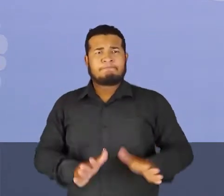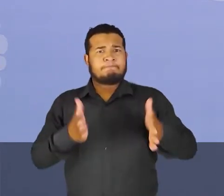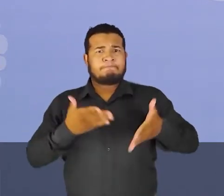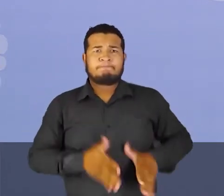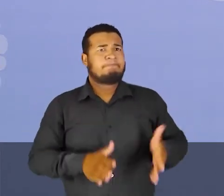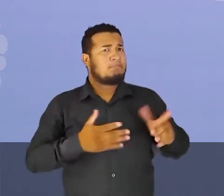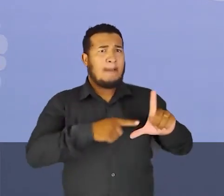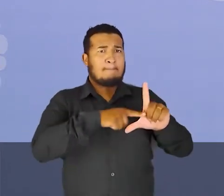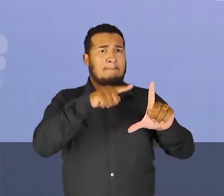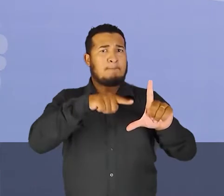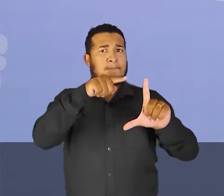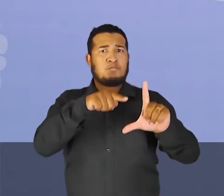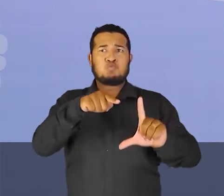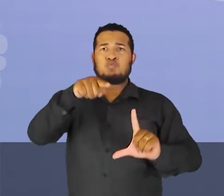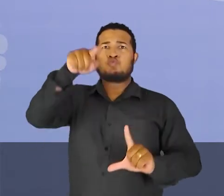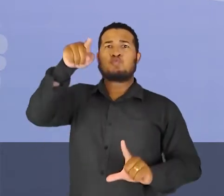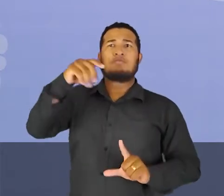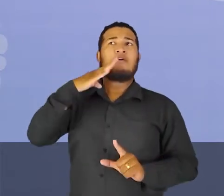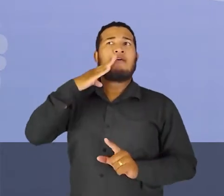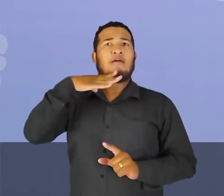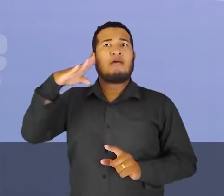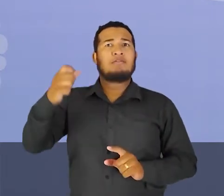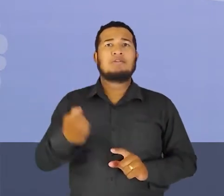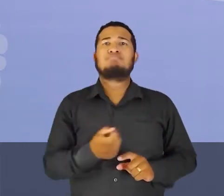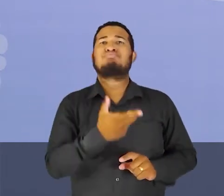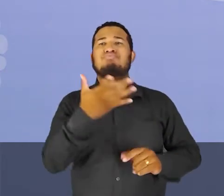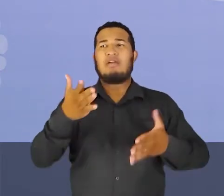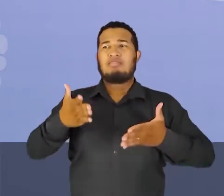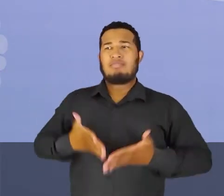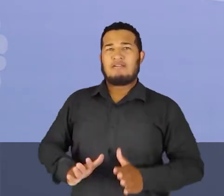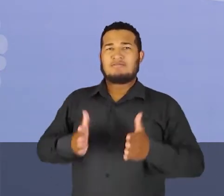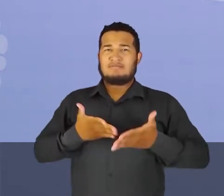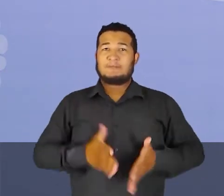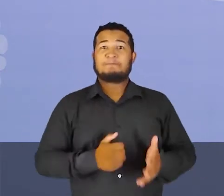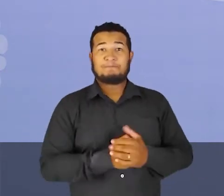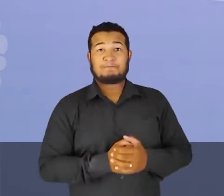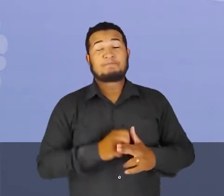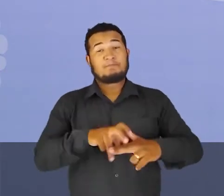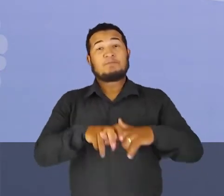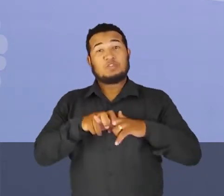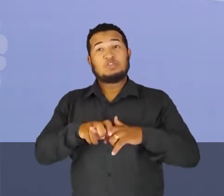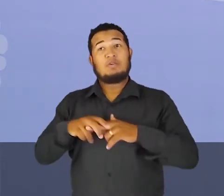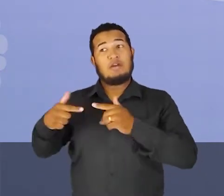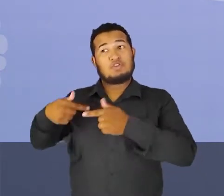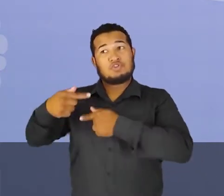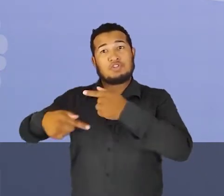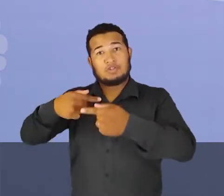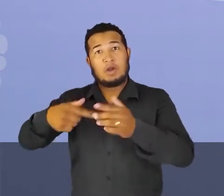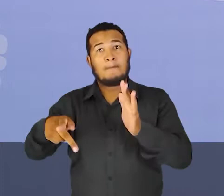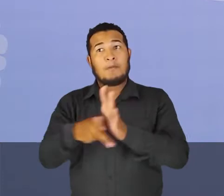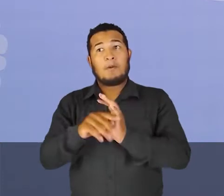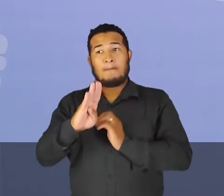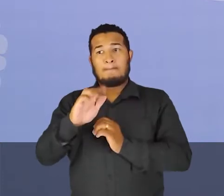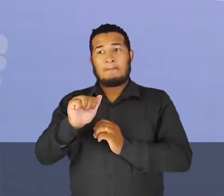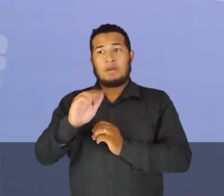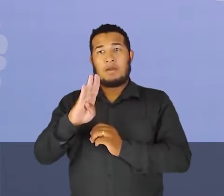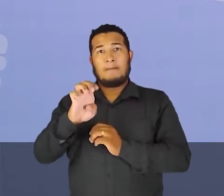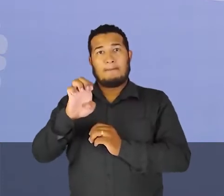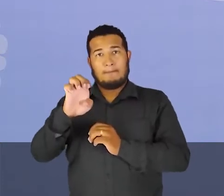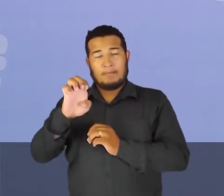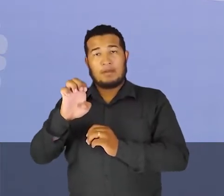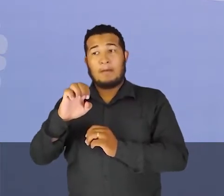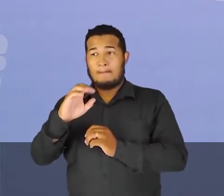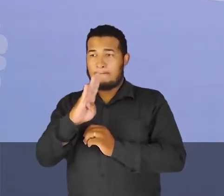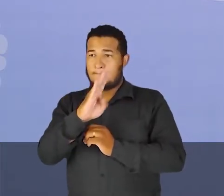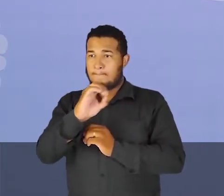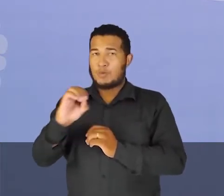natalidade, ou seja, muitas pessoas, muitas crianças nascendo. Então essa geração que se forma a partir de então, ela é a geração do Baby